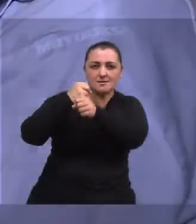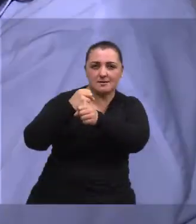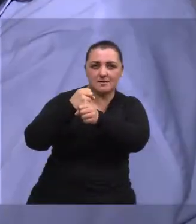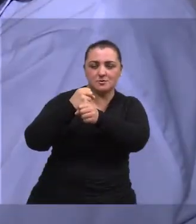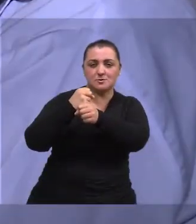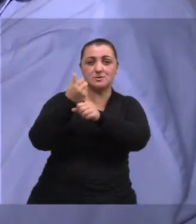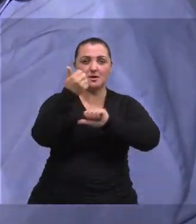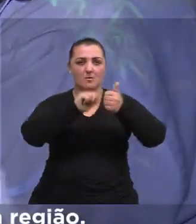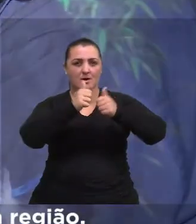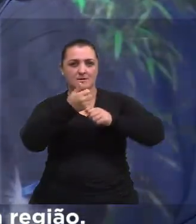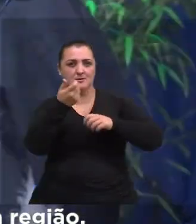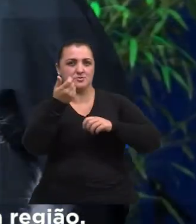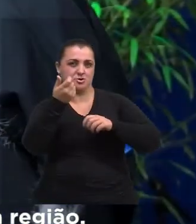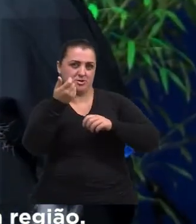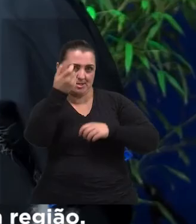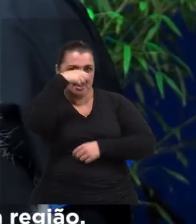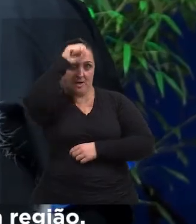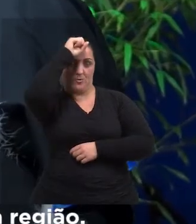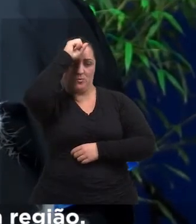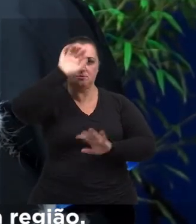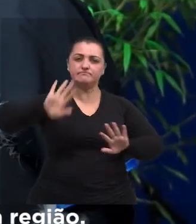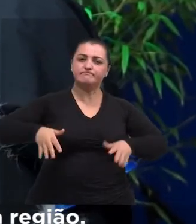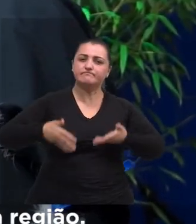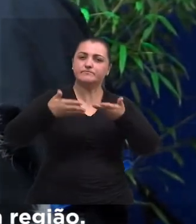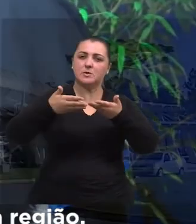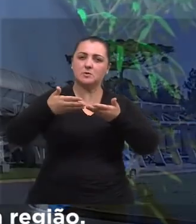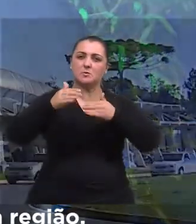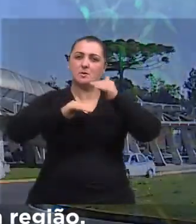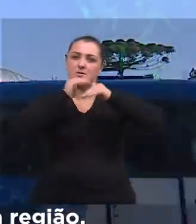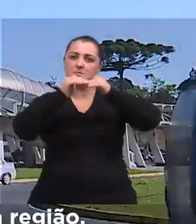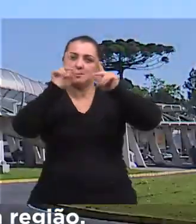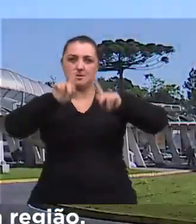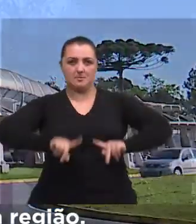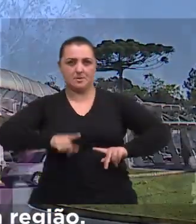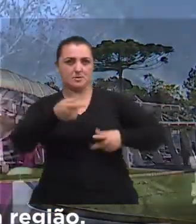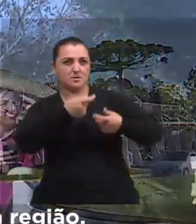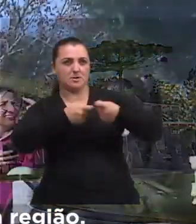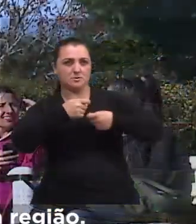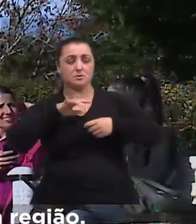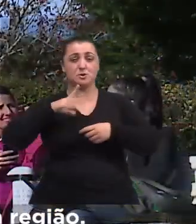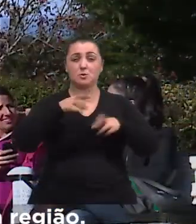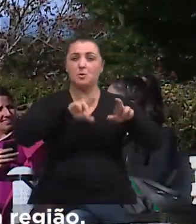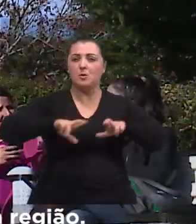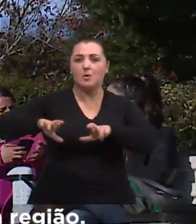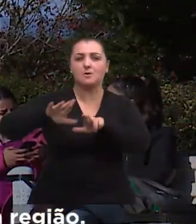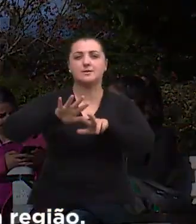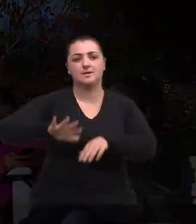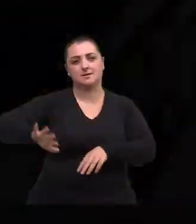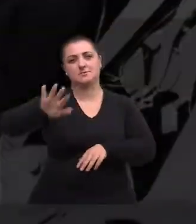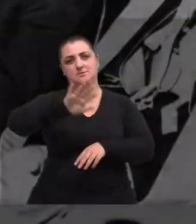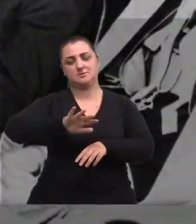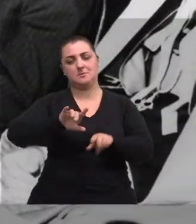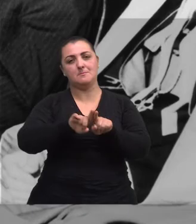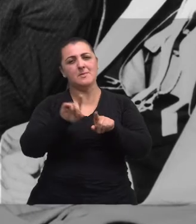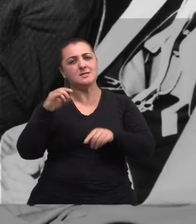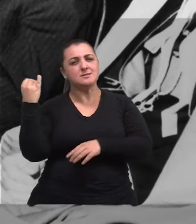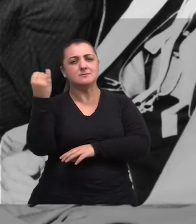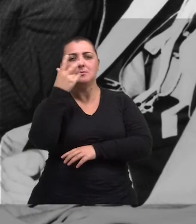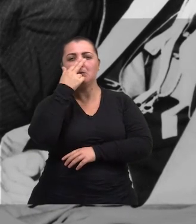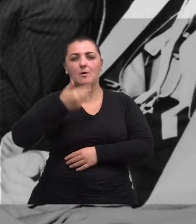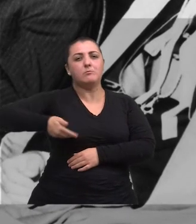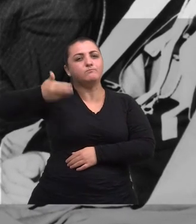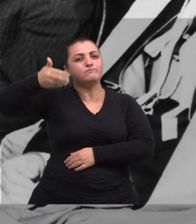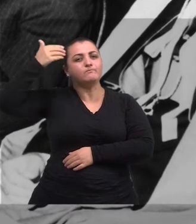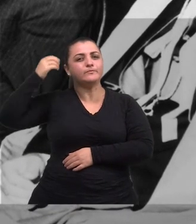de ensino da UX impulsionou o crescimento das pessoas, dos negócios e de toda a região. Mas tão